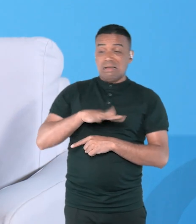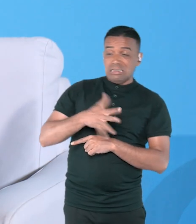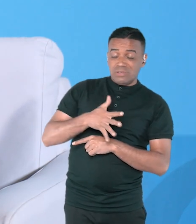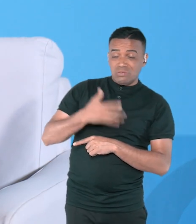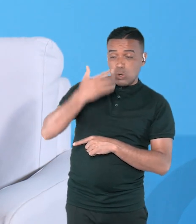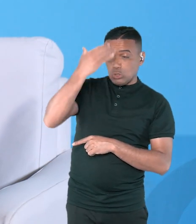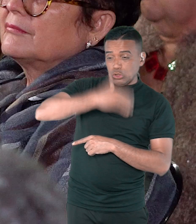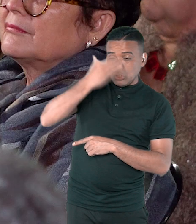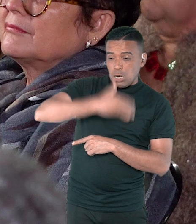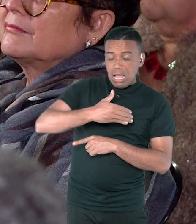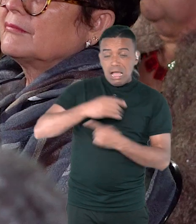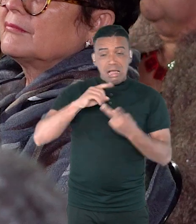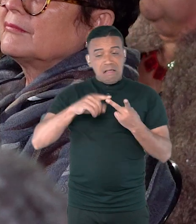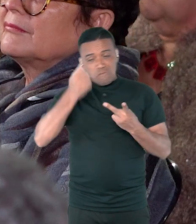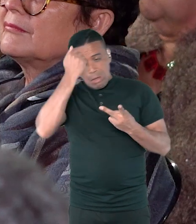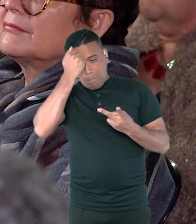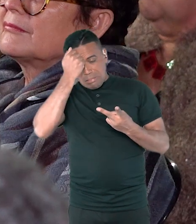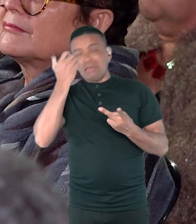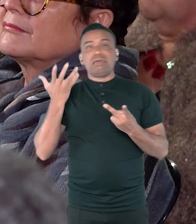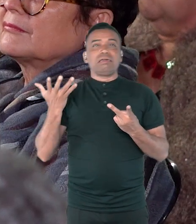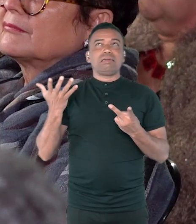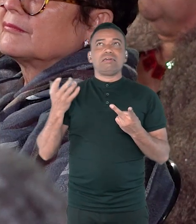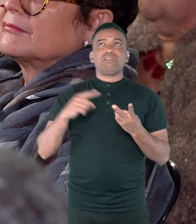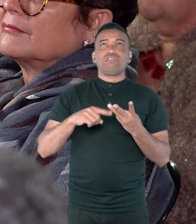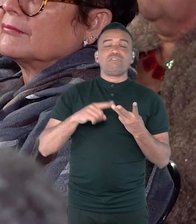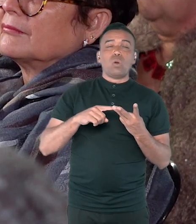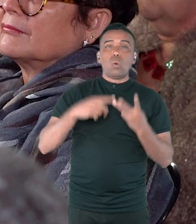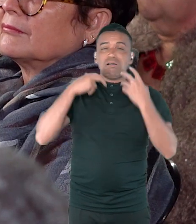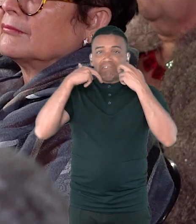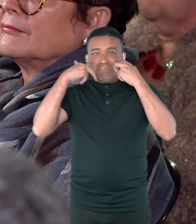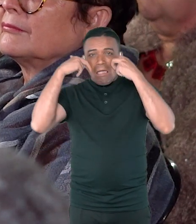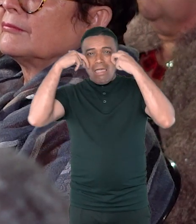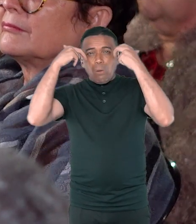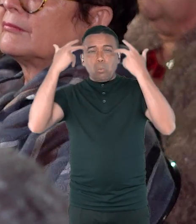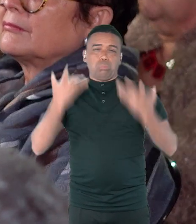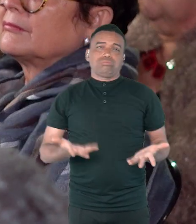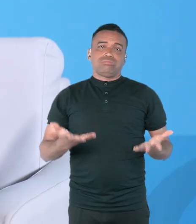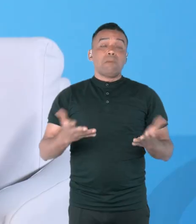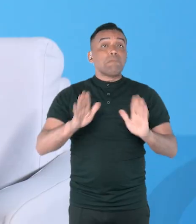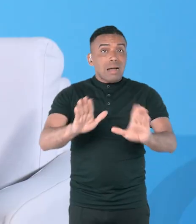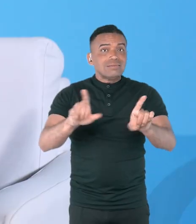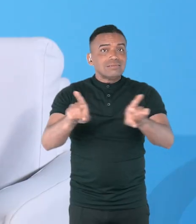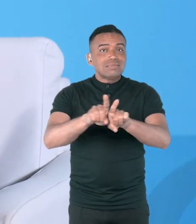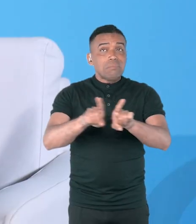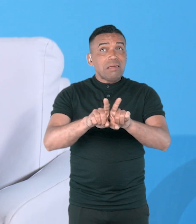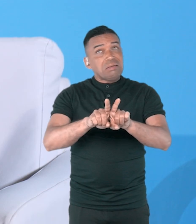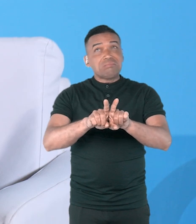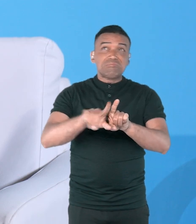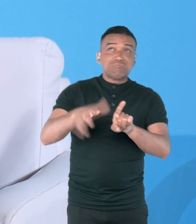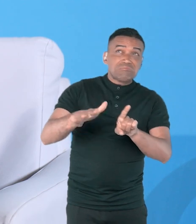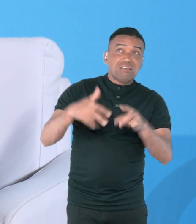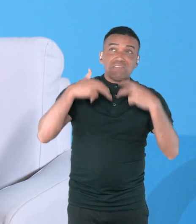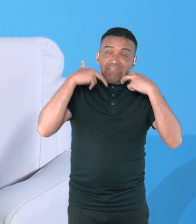vou chorar, eu vou A plateia acompanha a fala de Denise. Me envergonhar. Mas talvez, se eu